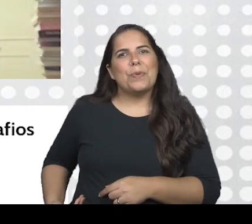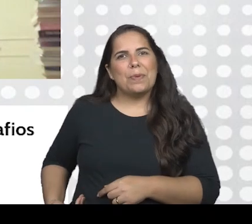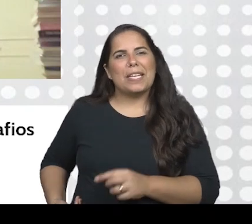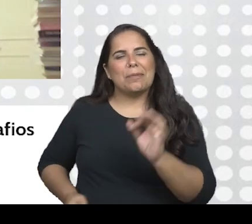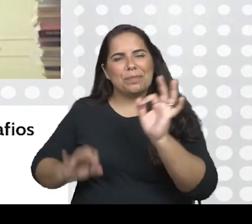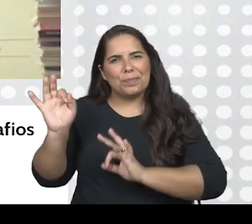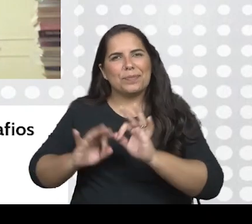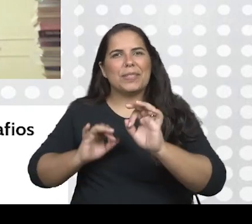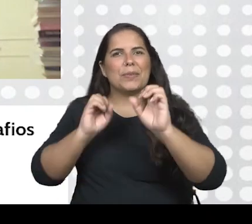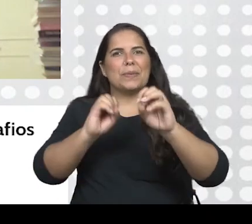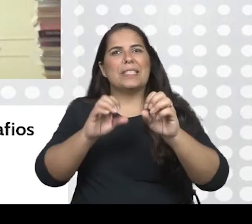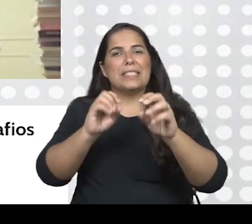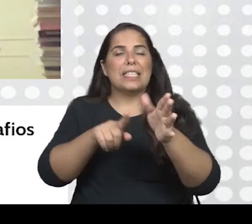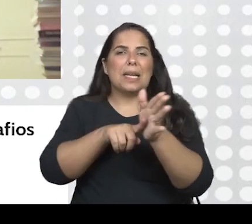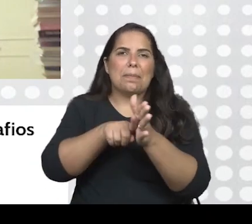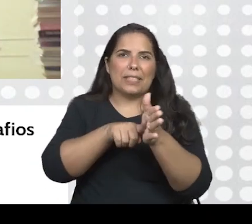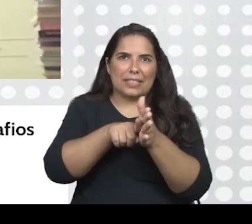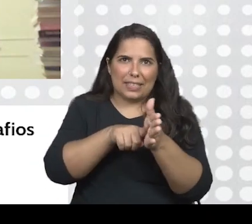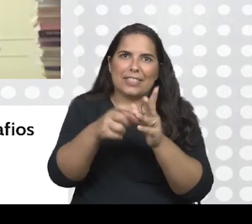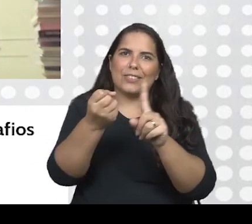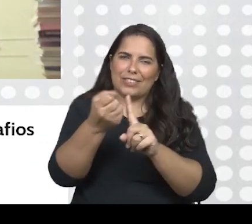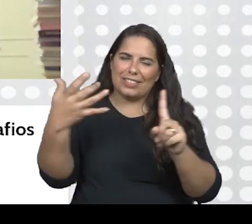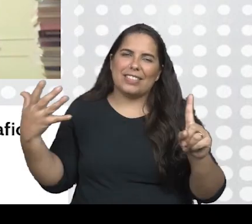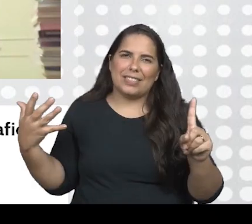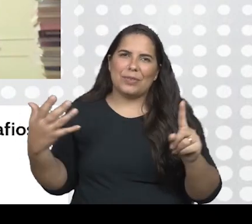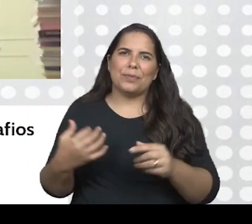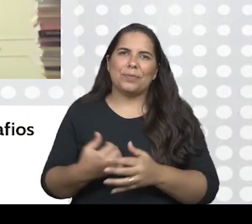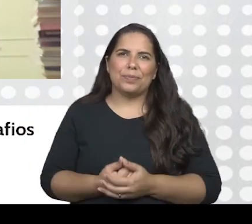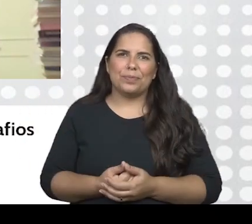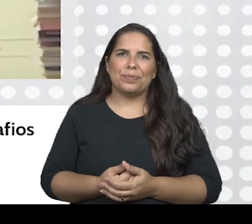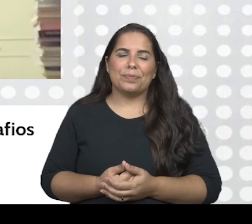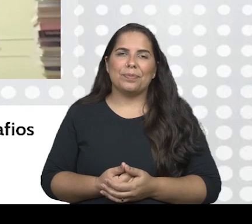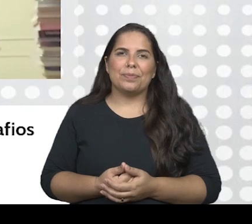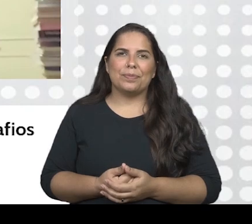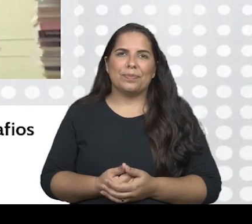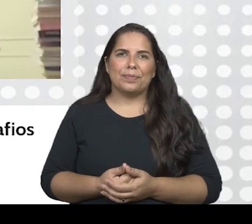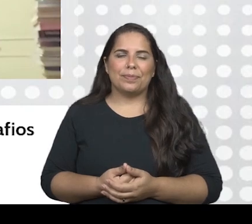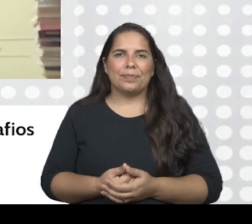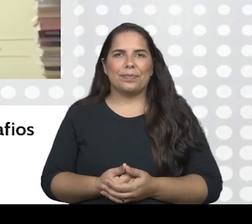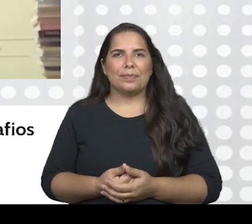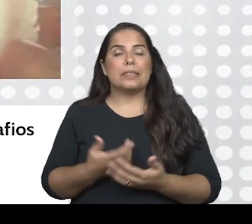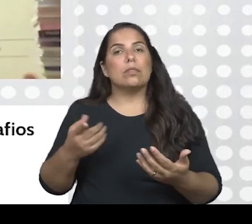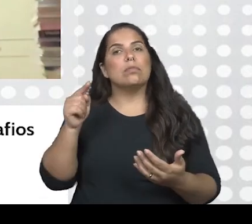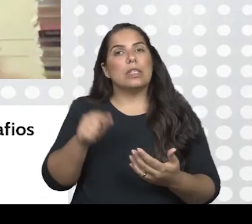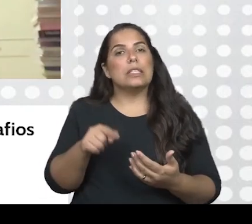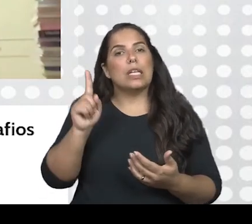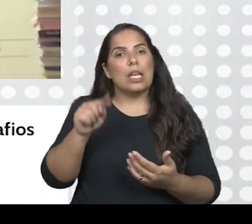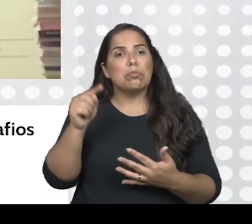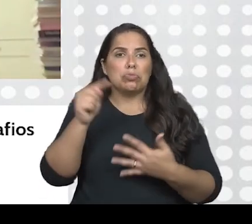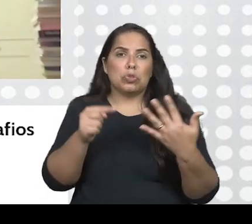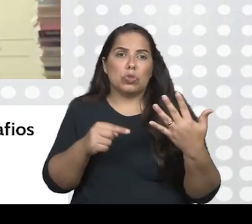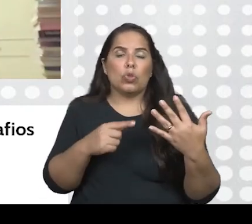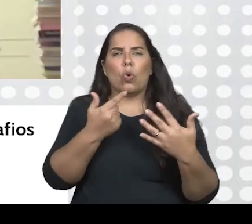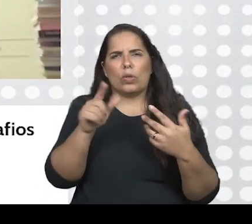articulam o ensino com a pesquisa e com a extensão, né? Então, acho que essa é uma das questões, e